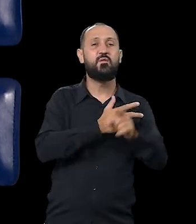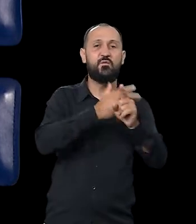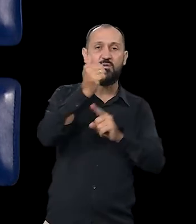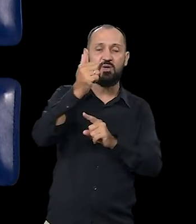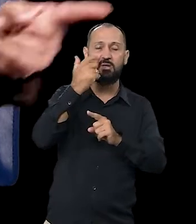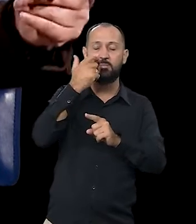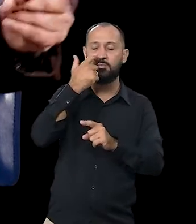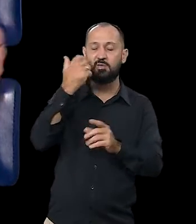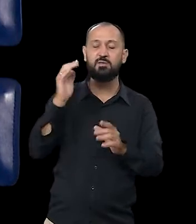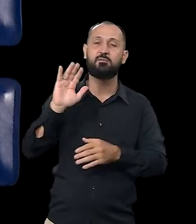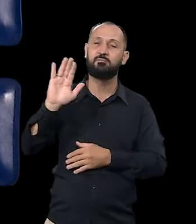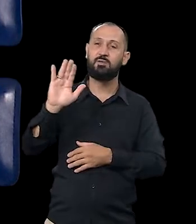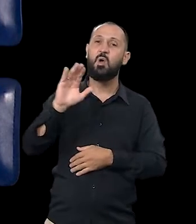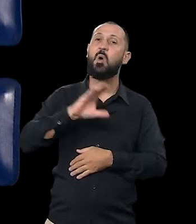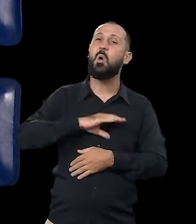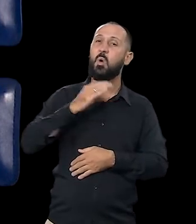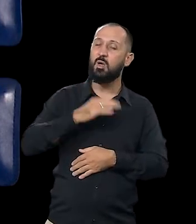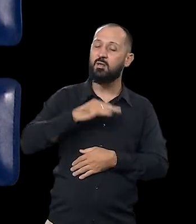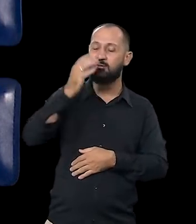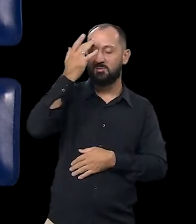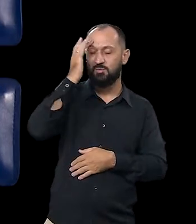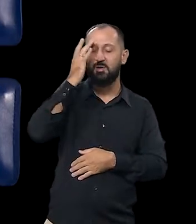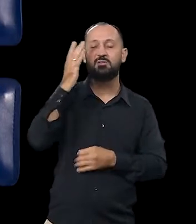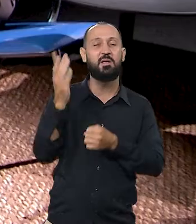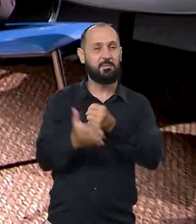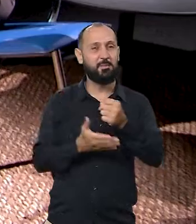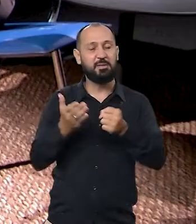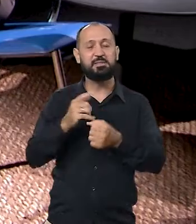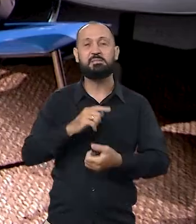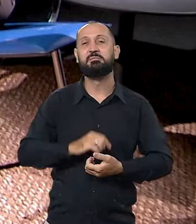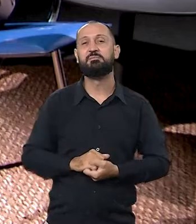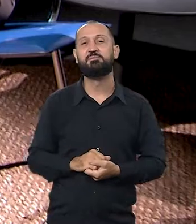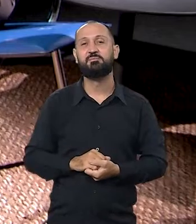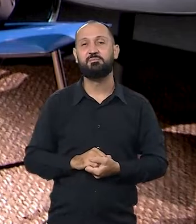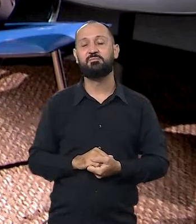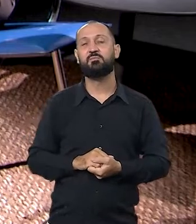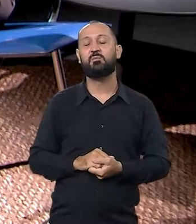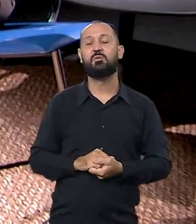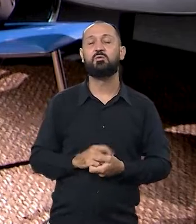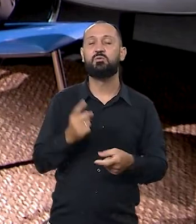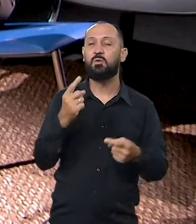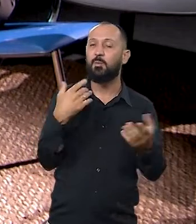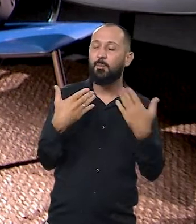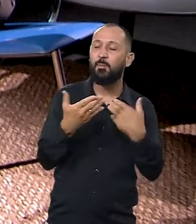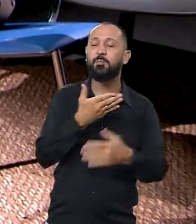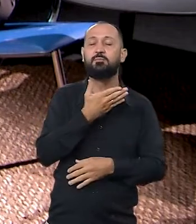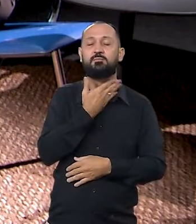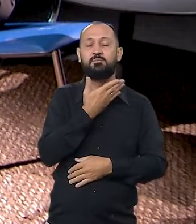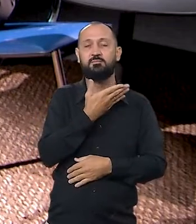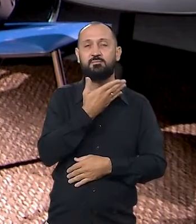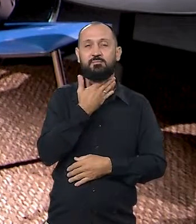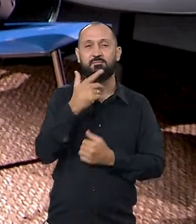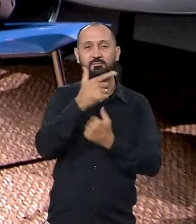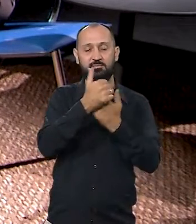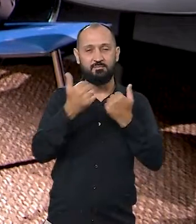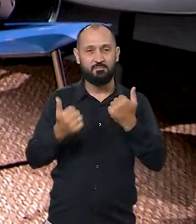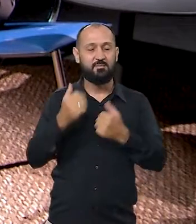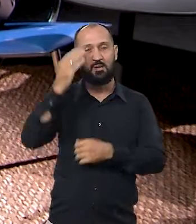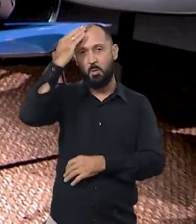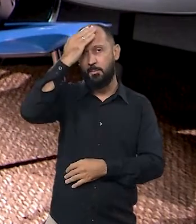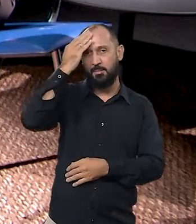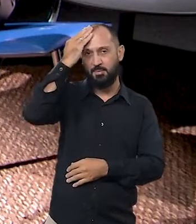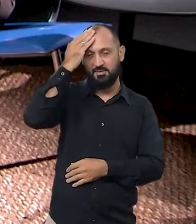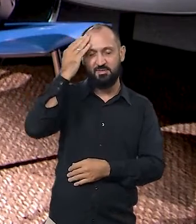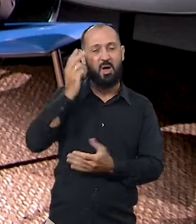pleito eleitoral. Coragem, eu acho que isso é o ponto fundamental. E o nosso bate-papo com o vice-governador José Carlos Barbosa, o